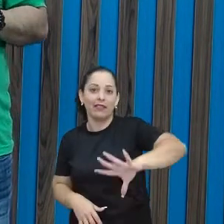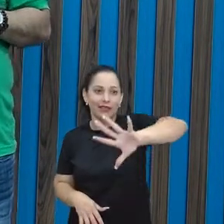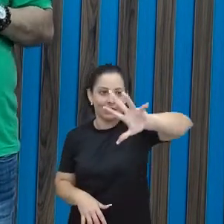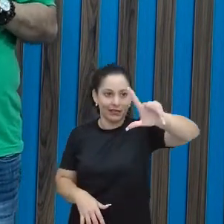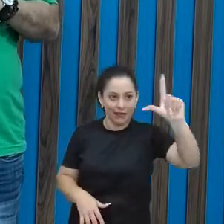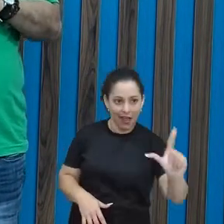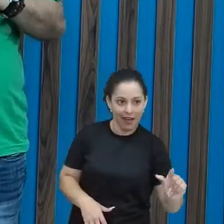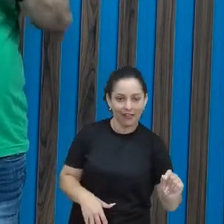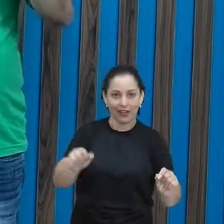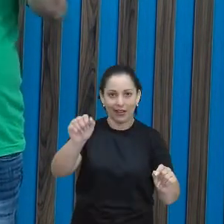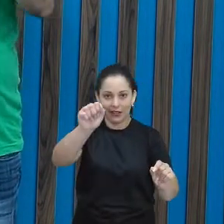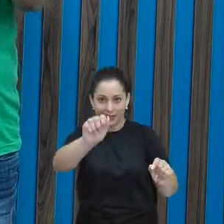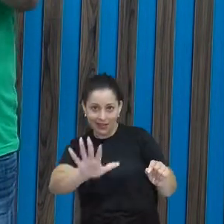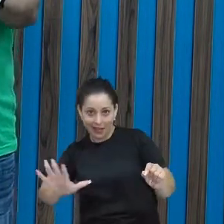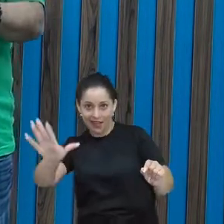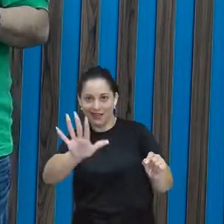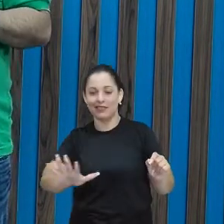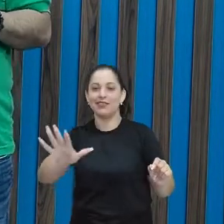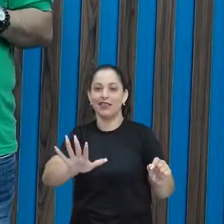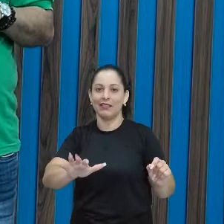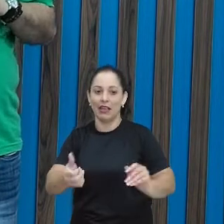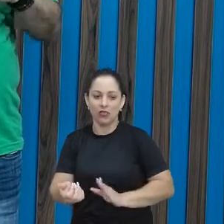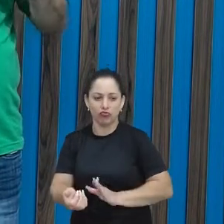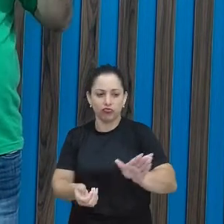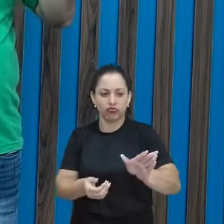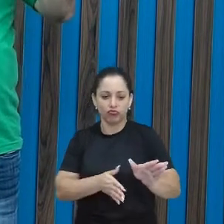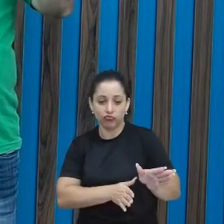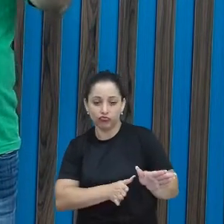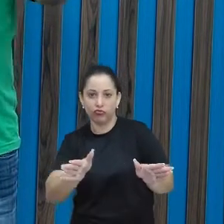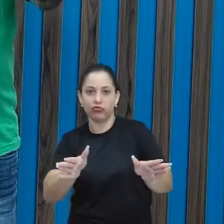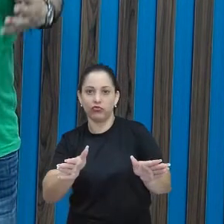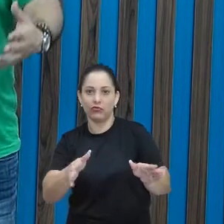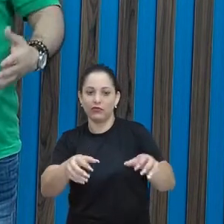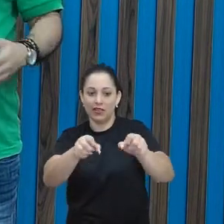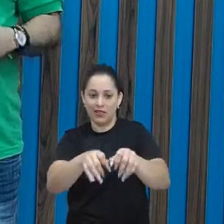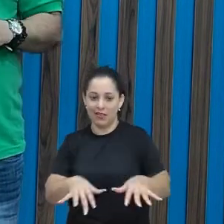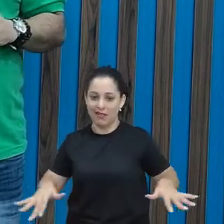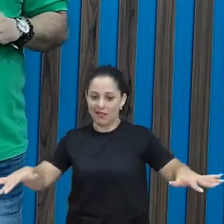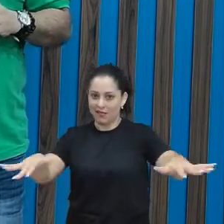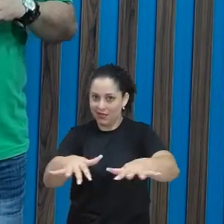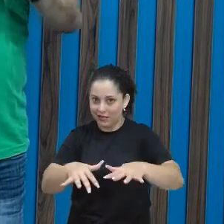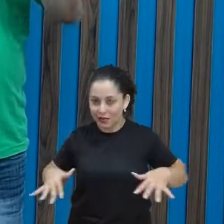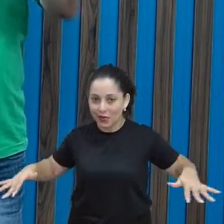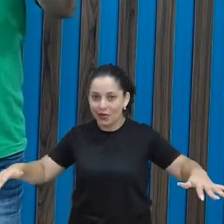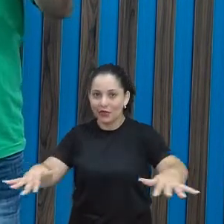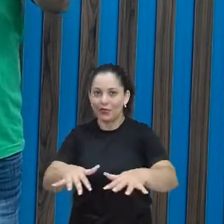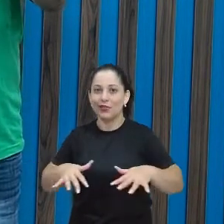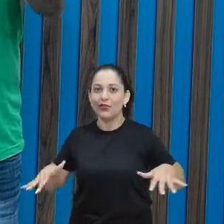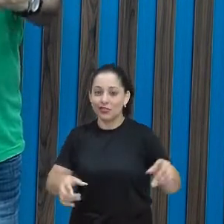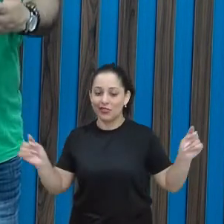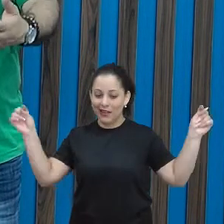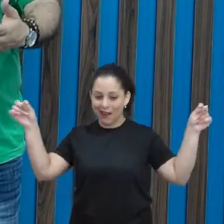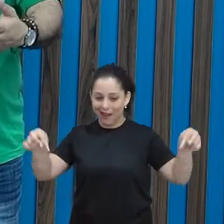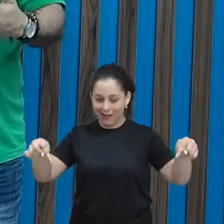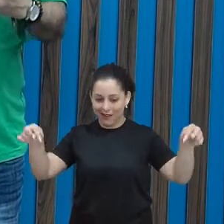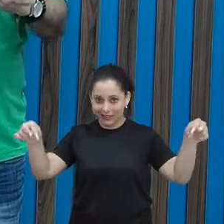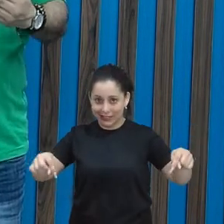né, dando ali a ideia de que elas iriam para aqueles territórios e